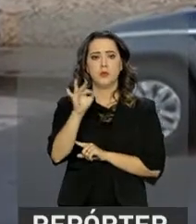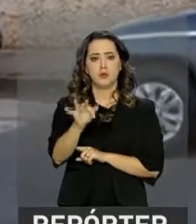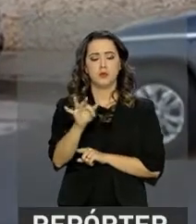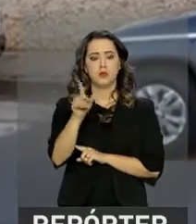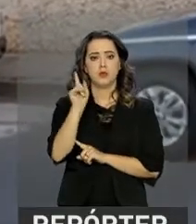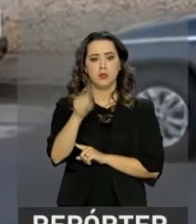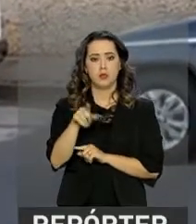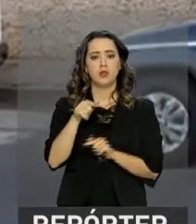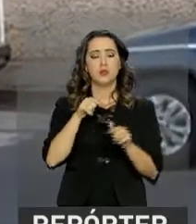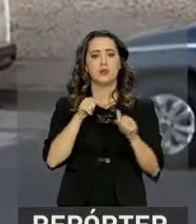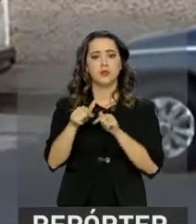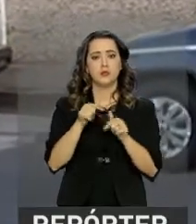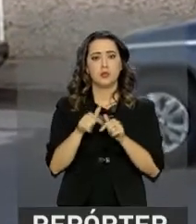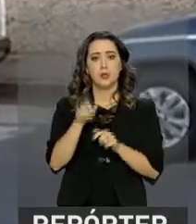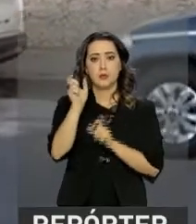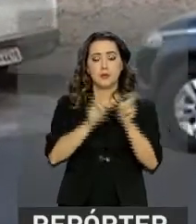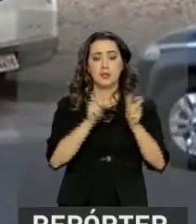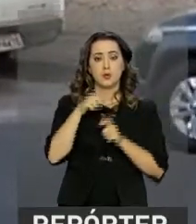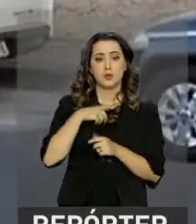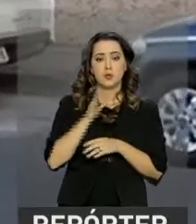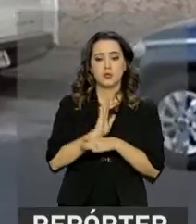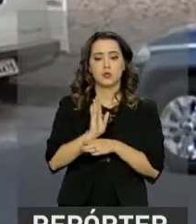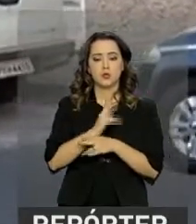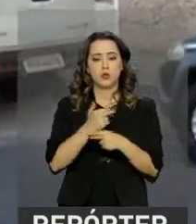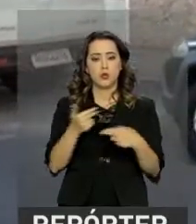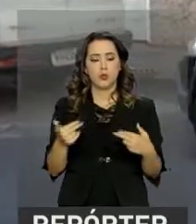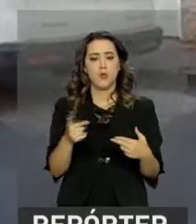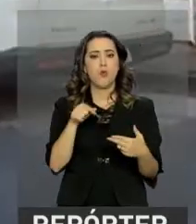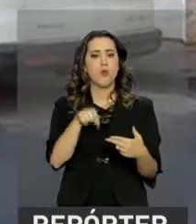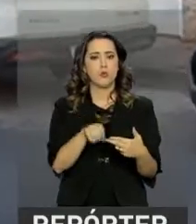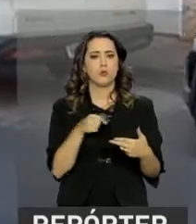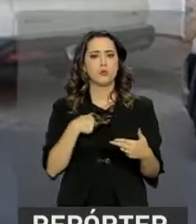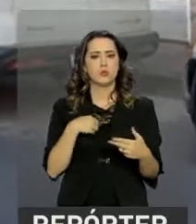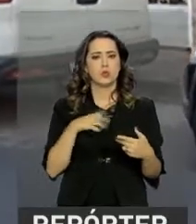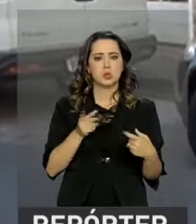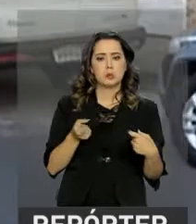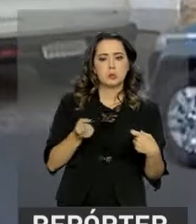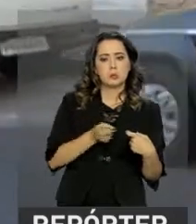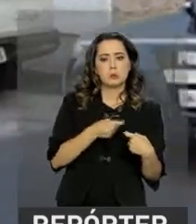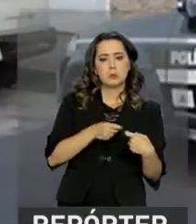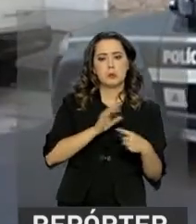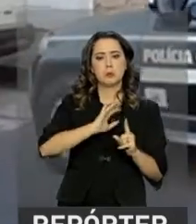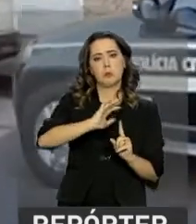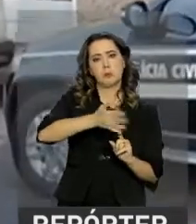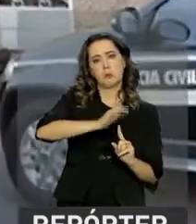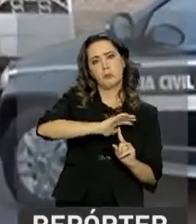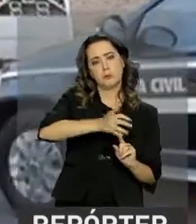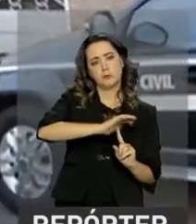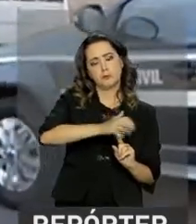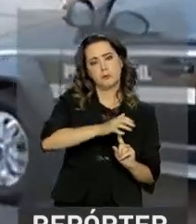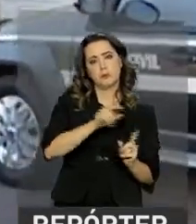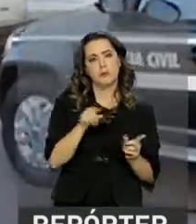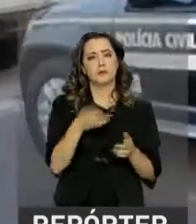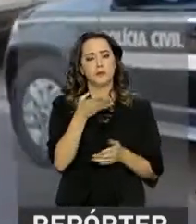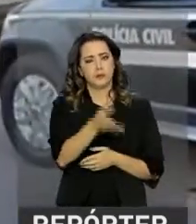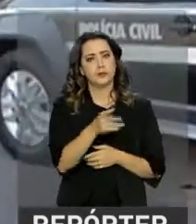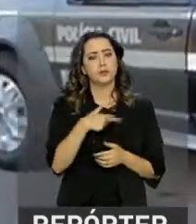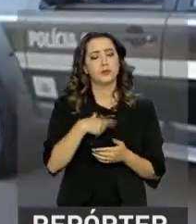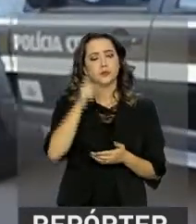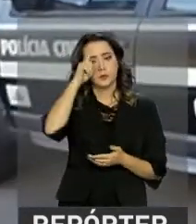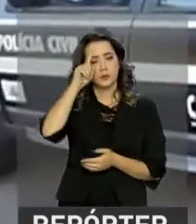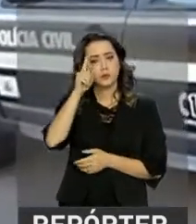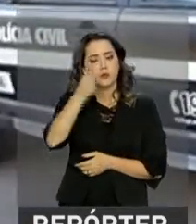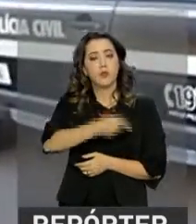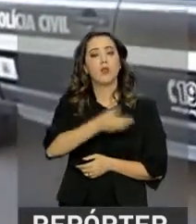alvos eram pessoas que possuíam arquivos digitais com conteúdos de exploração sexual contra crianças e adolescentes. Foram